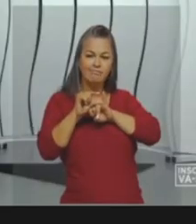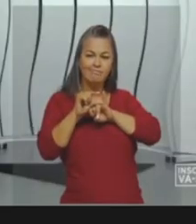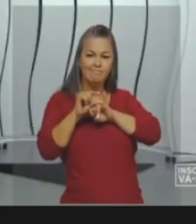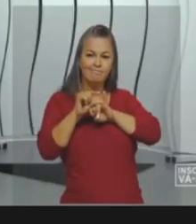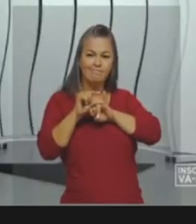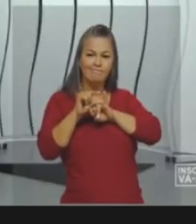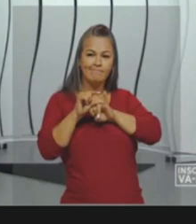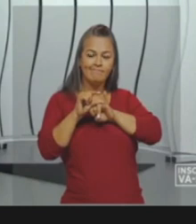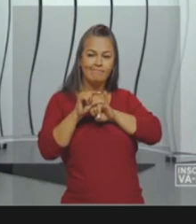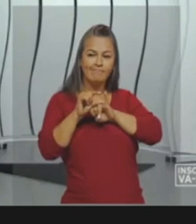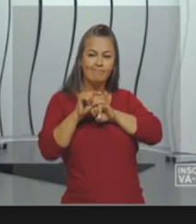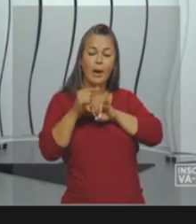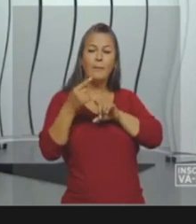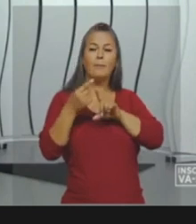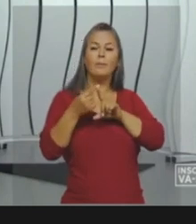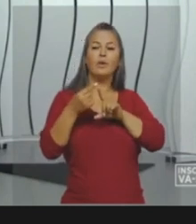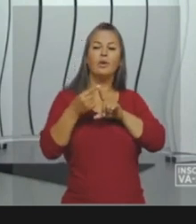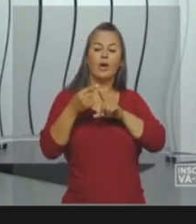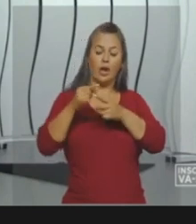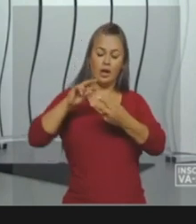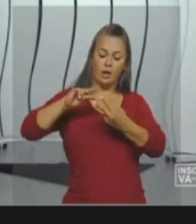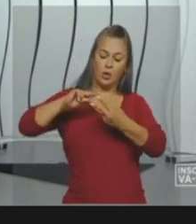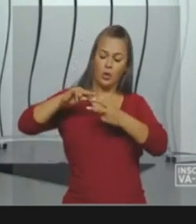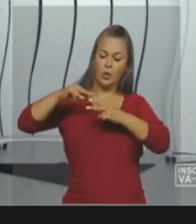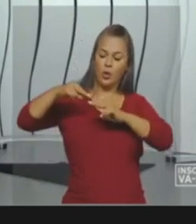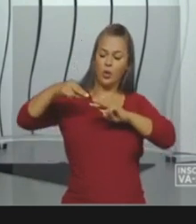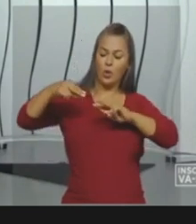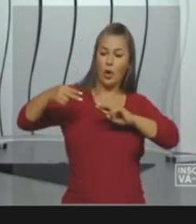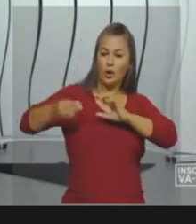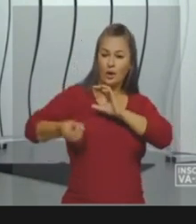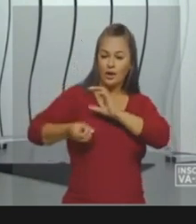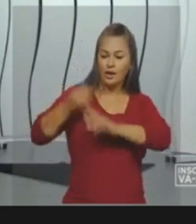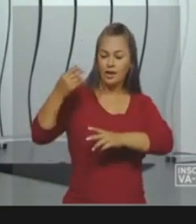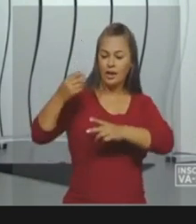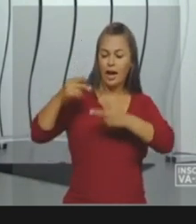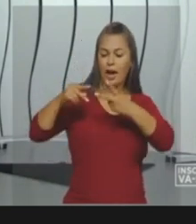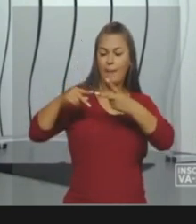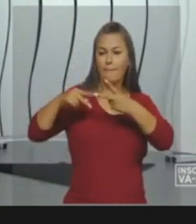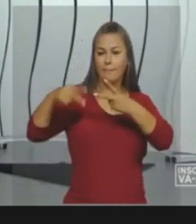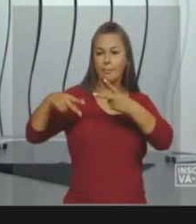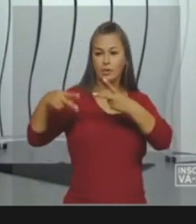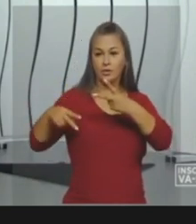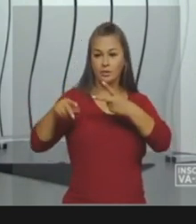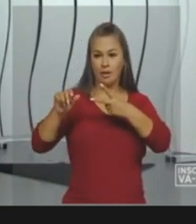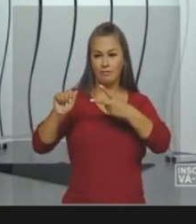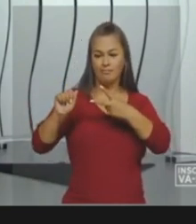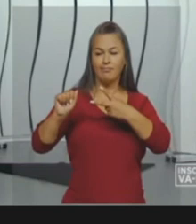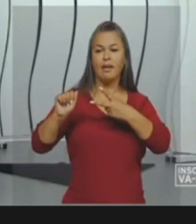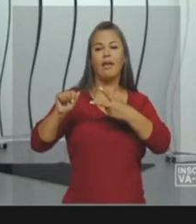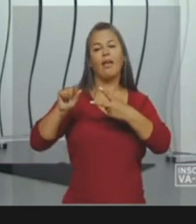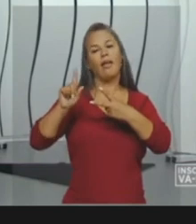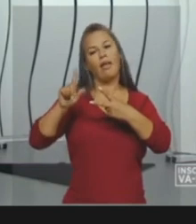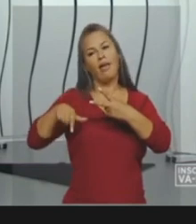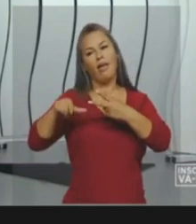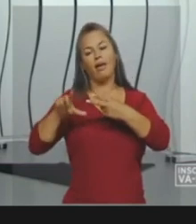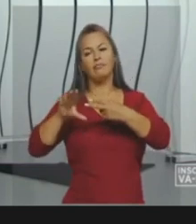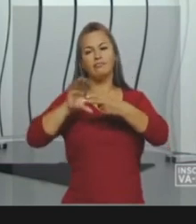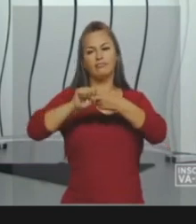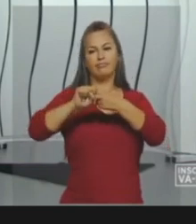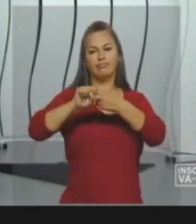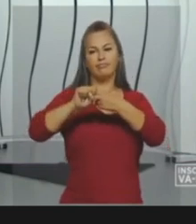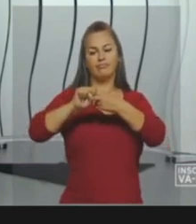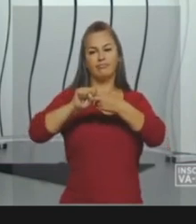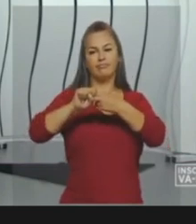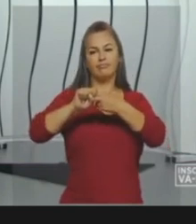o código que faz produzir a proteína A, ele é dominante sobre o código que não faz proteína nenhuma. E o código